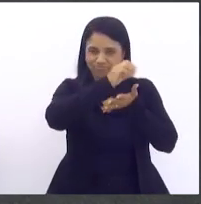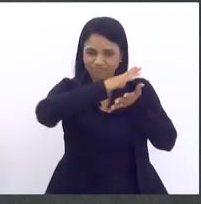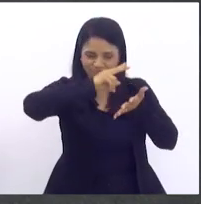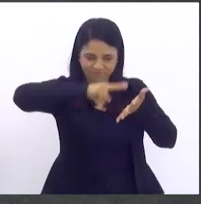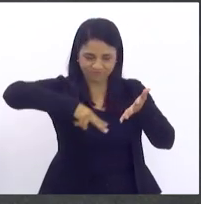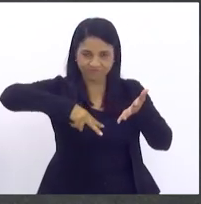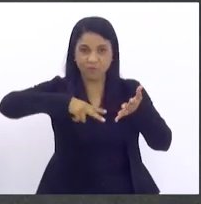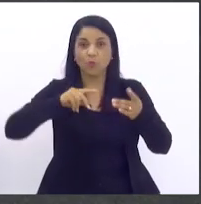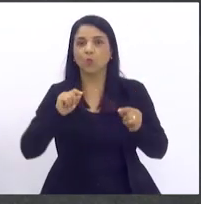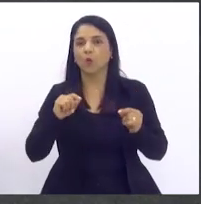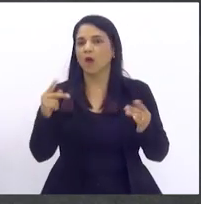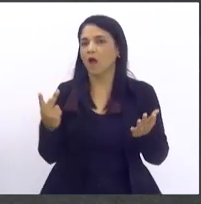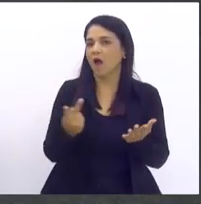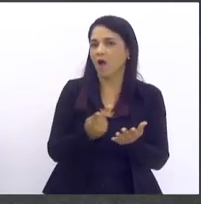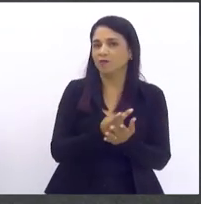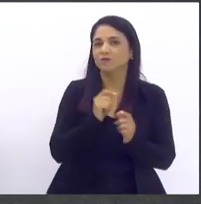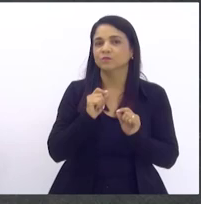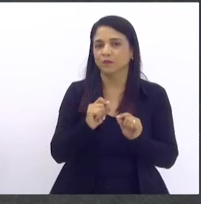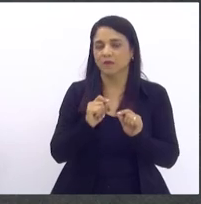o ocorrido na